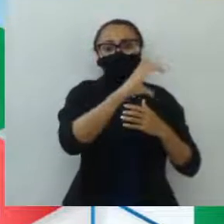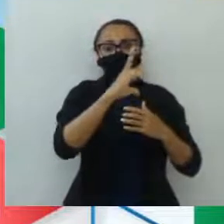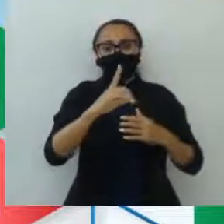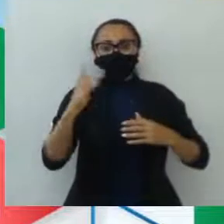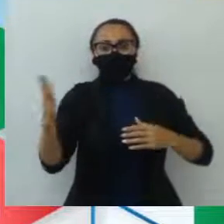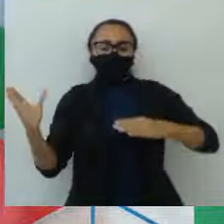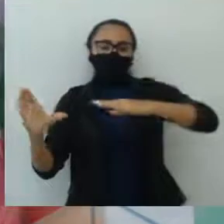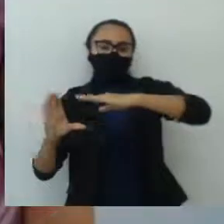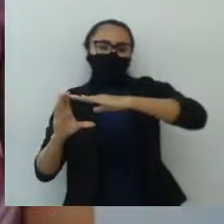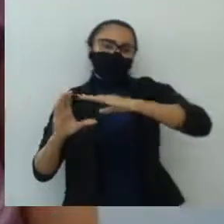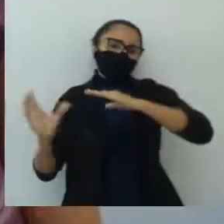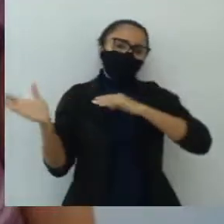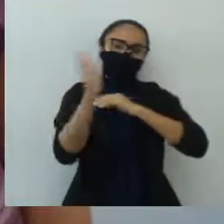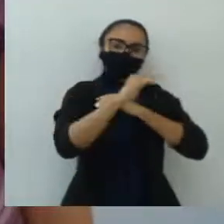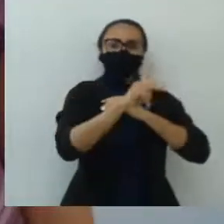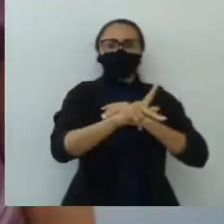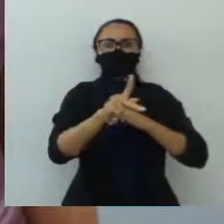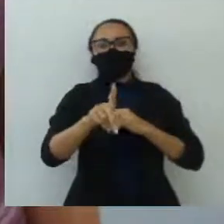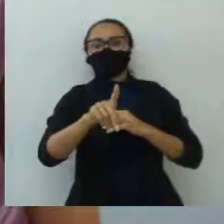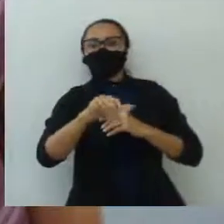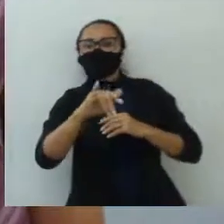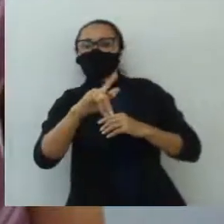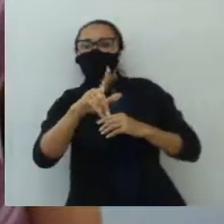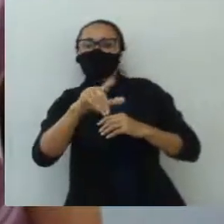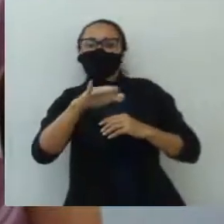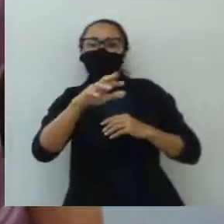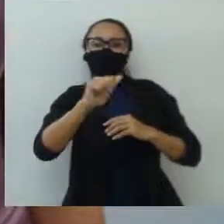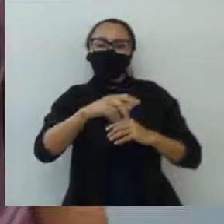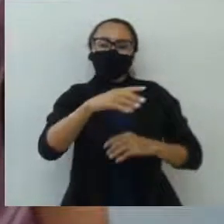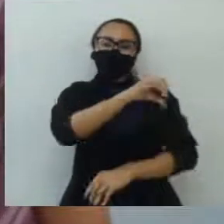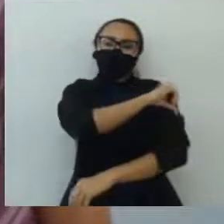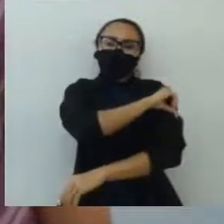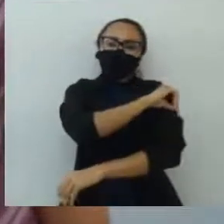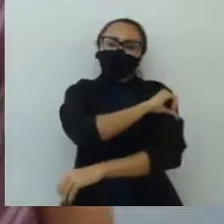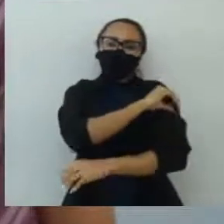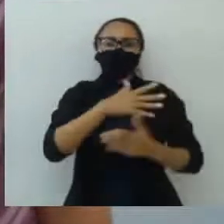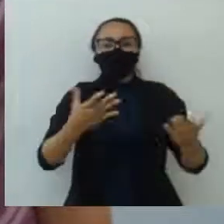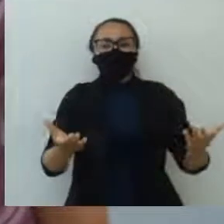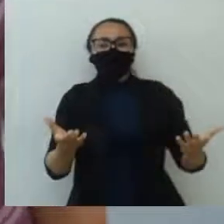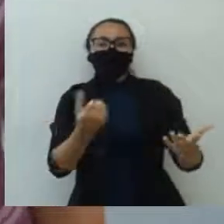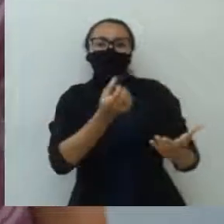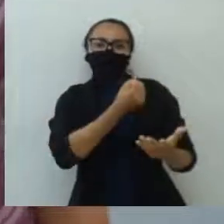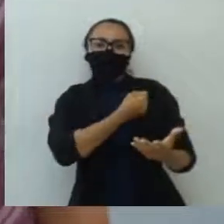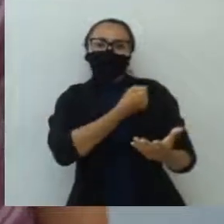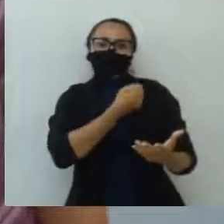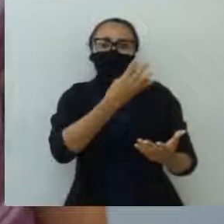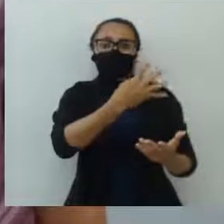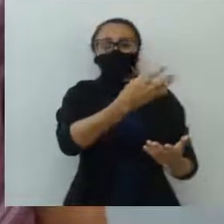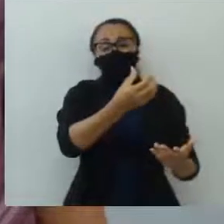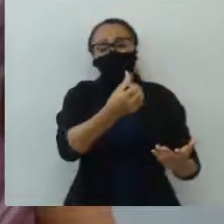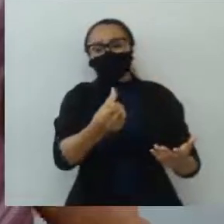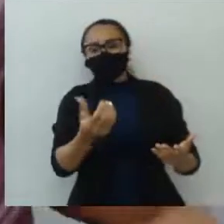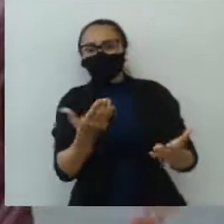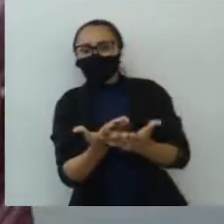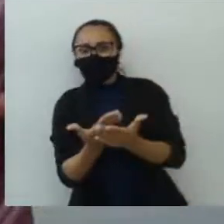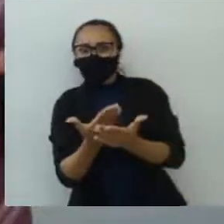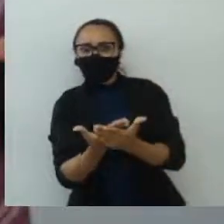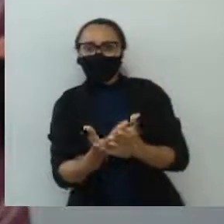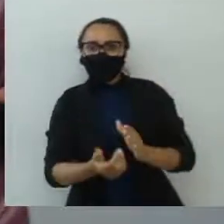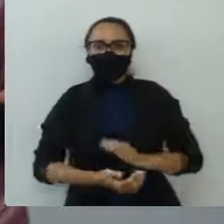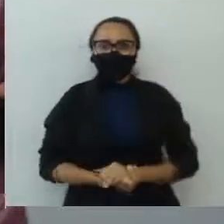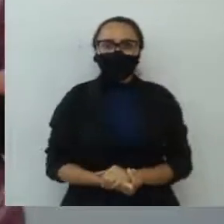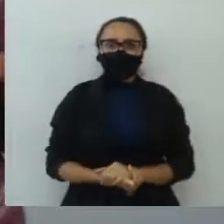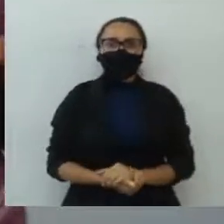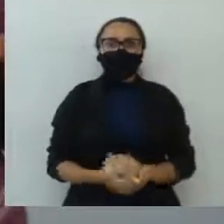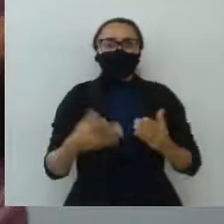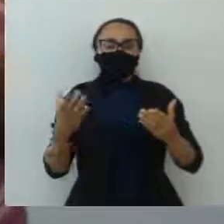contemporâneo. Vamos lá? Professora Lilian Pinto, nono ano do ensino fundamental, aula 36. Então a gente vai